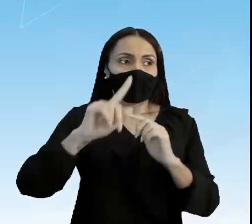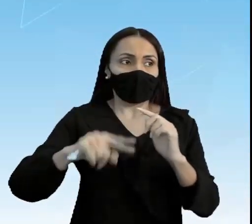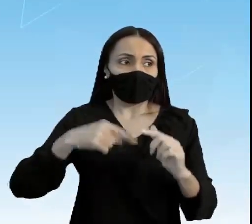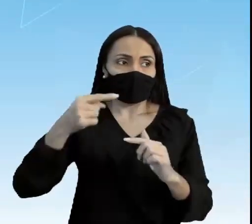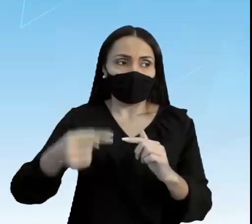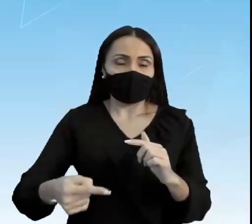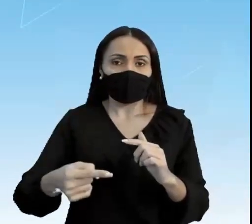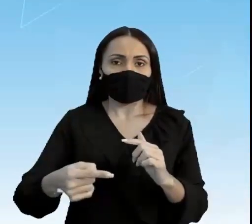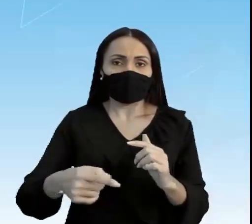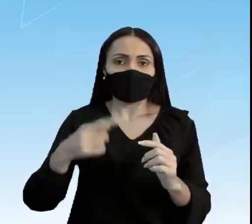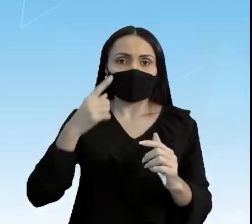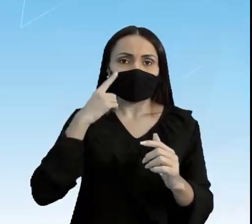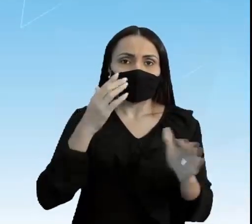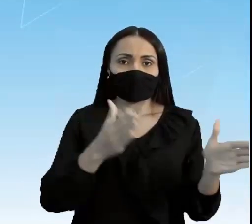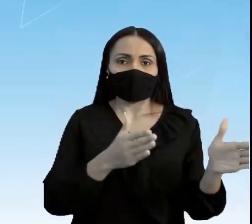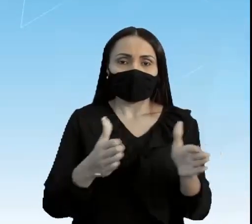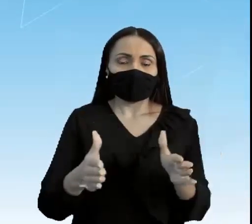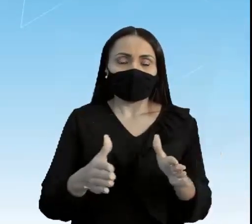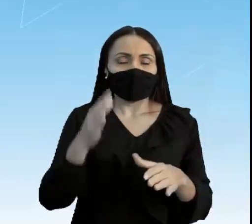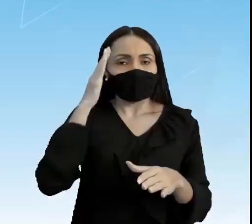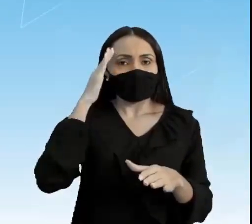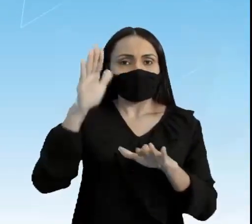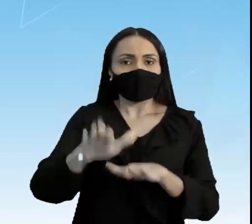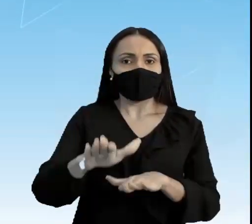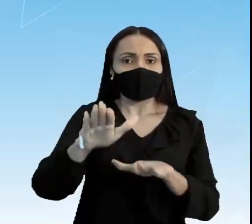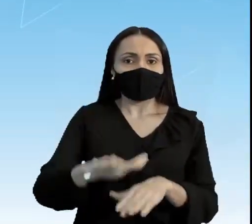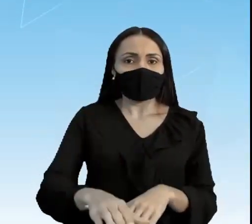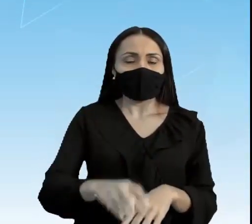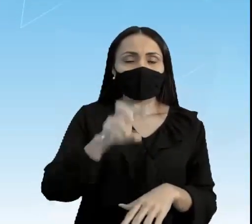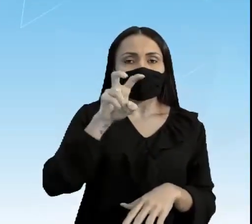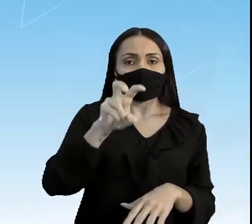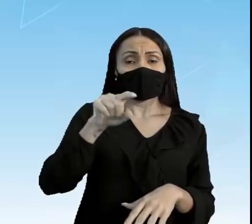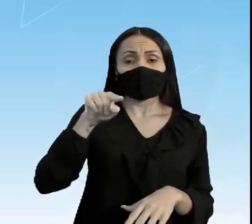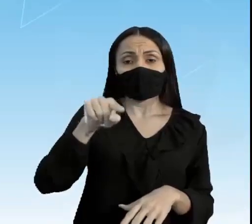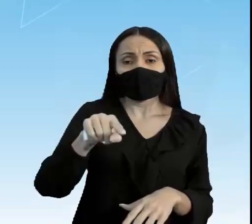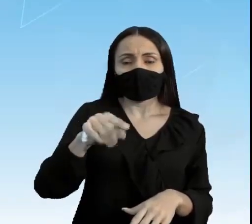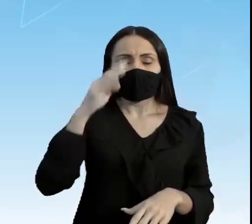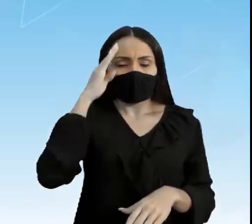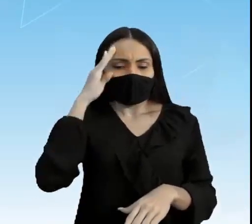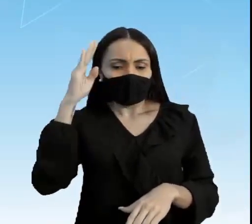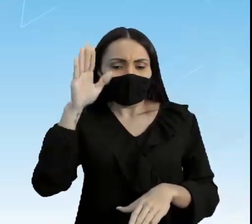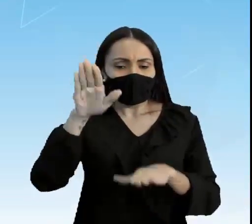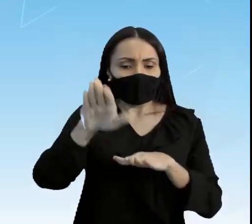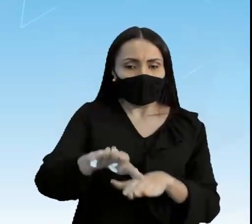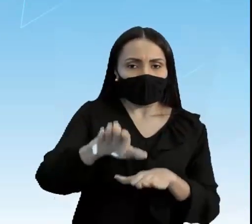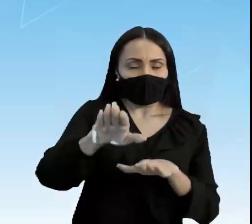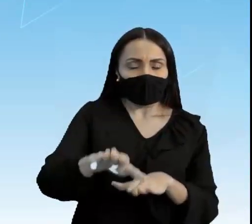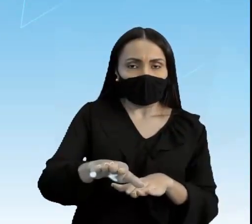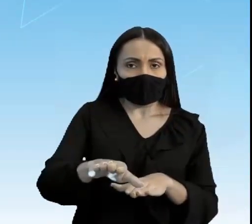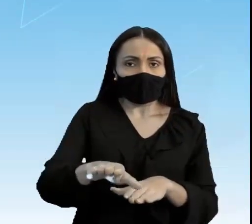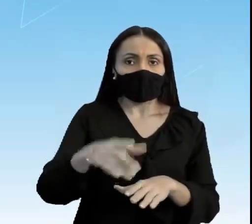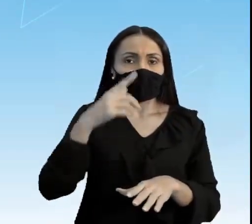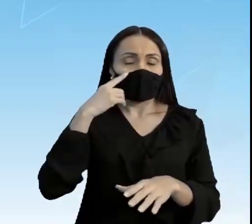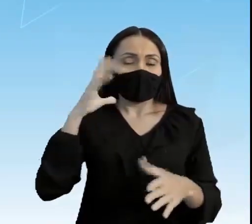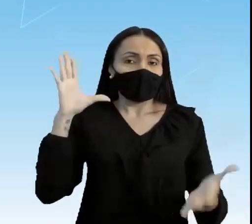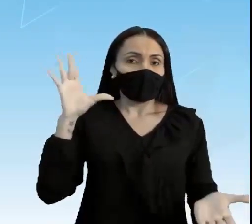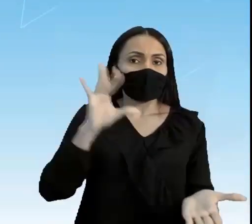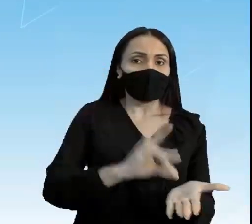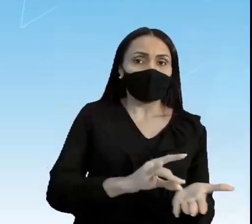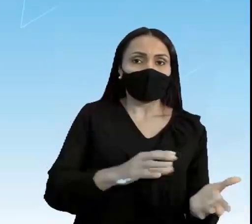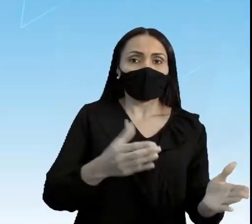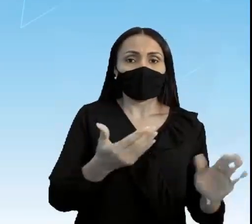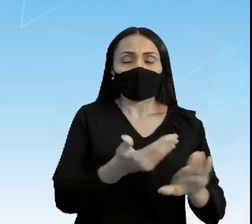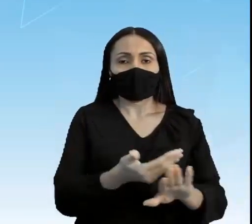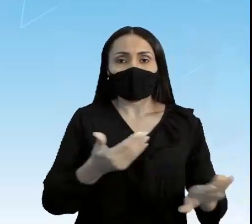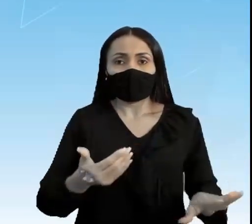Depois, à frente de um exército de 5.000 soldados, José de São Martim consolidou a independência do